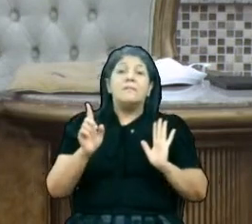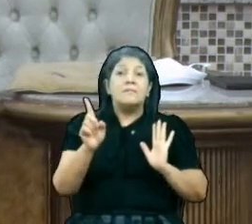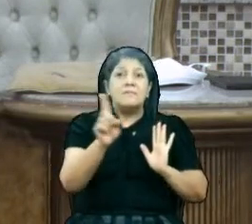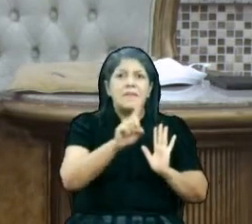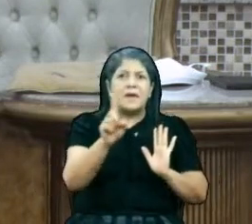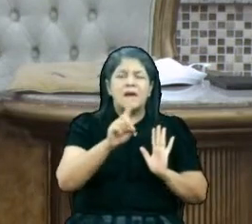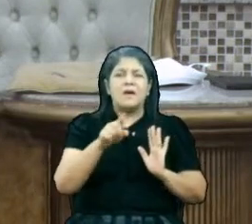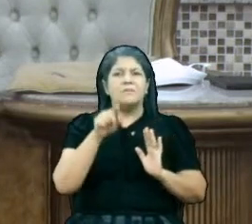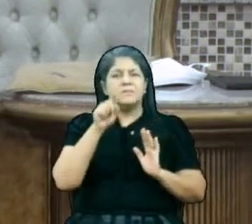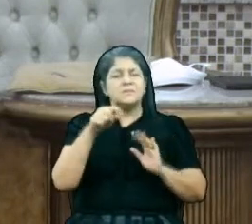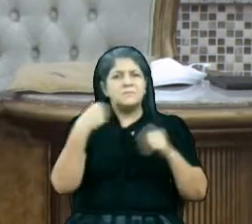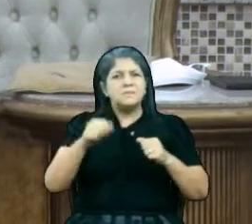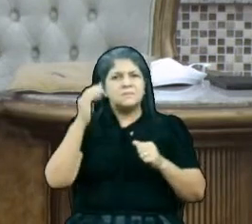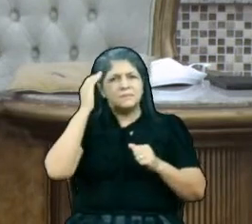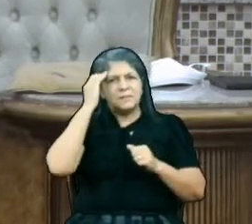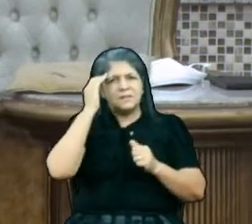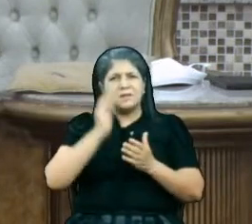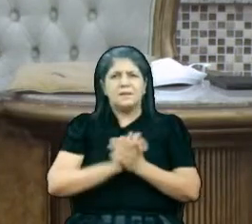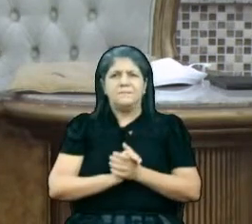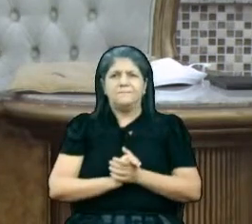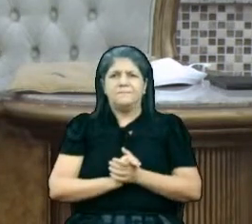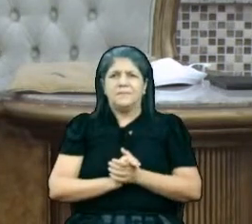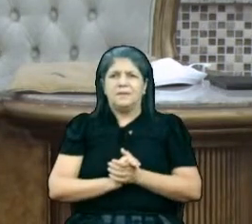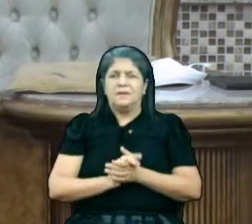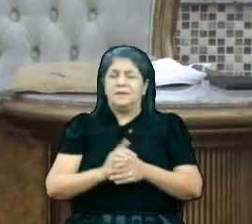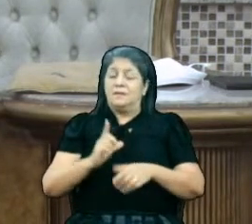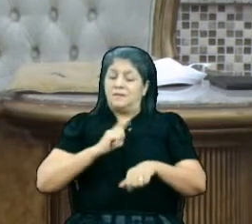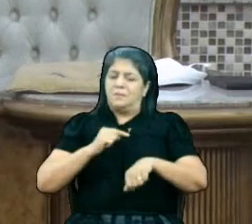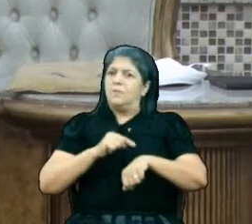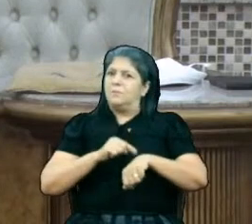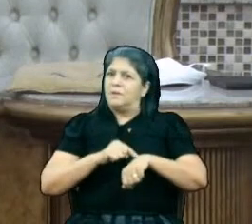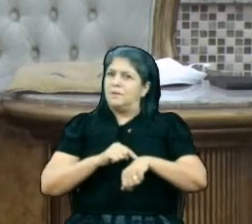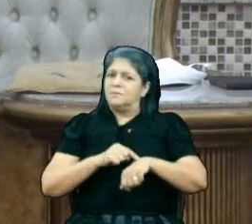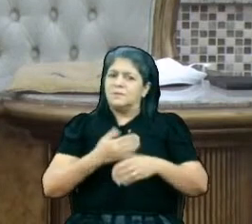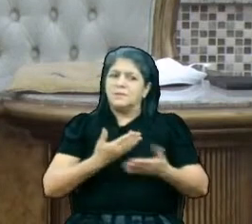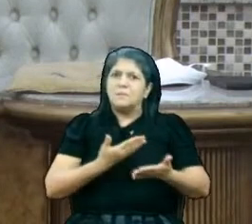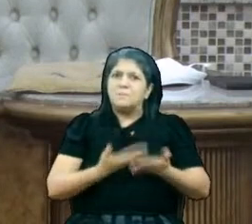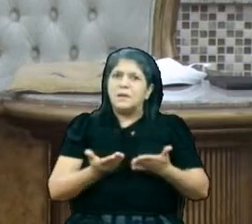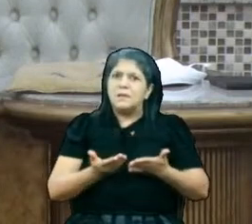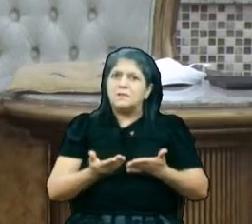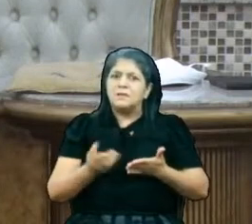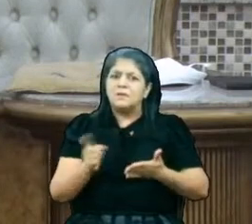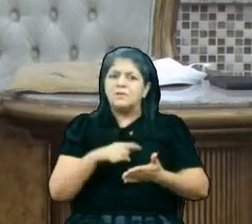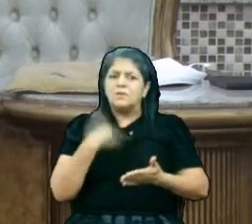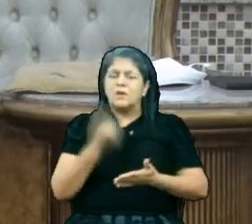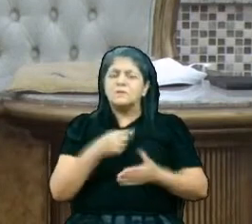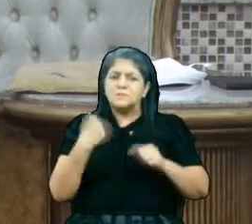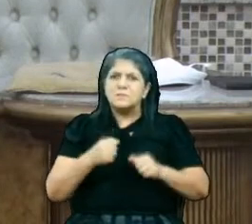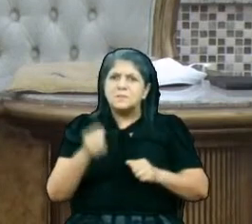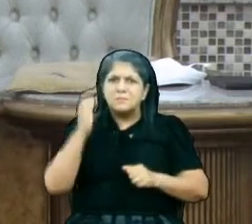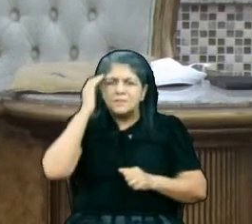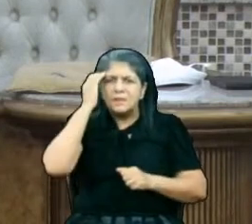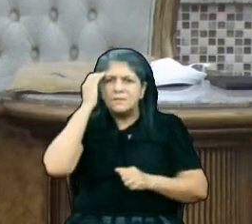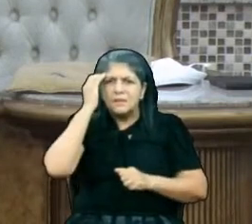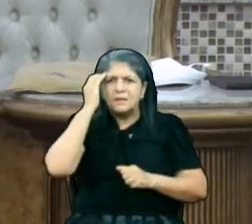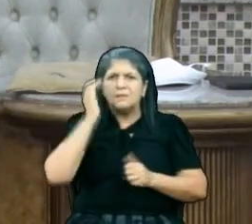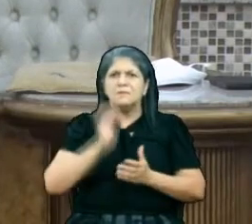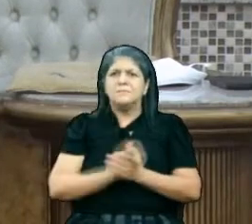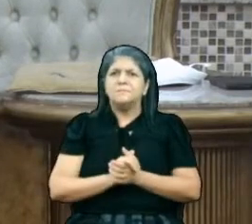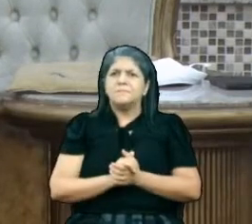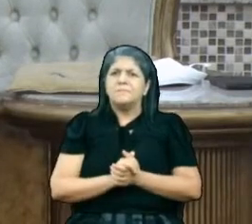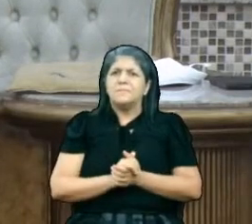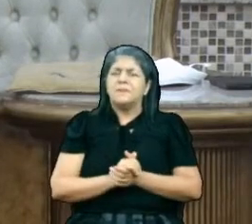existe perdas que às vezes são irá parar e é parabéns e hoje eu vi uma reportagem e de um grupo de mulheres